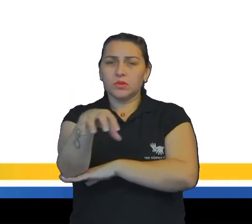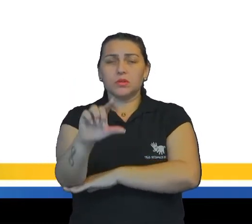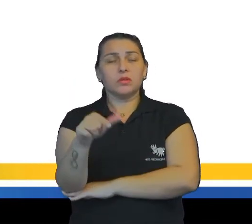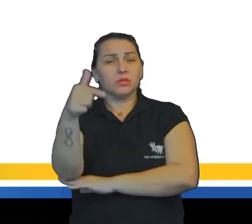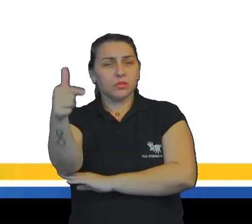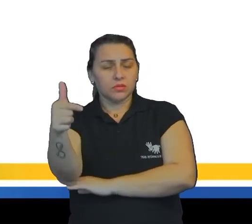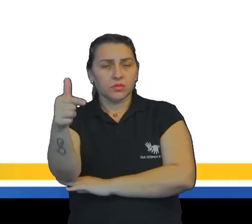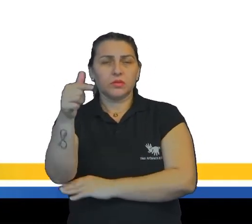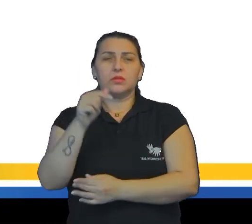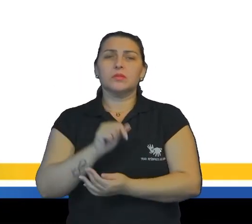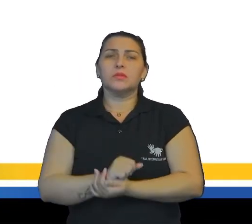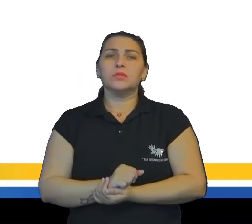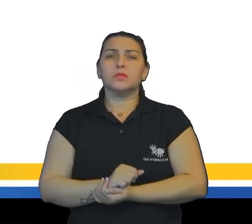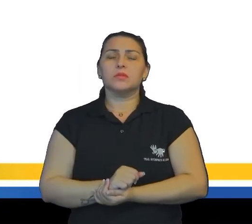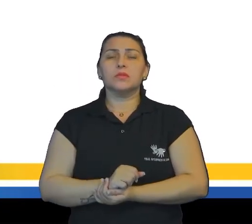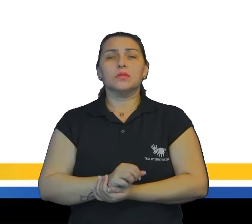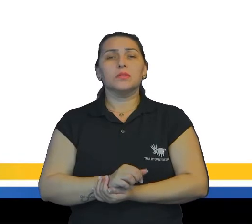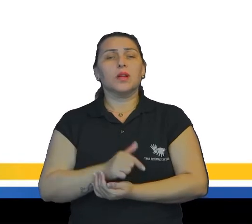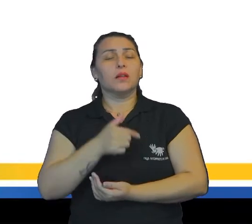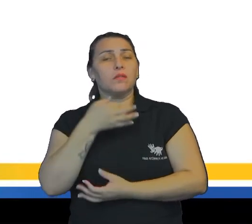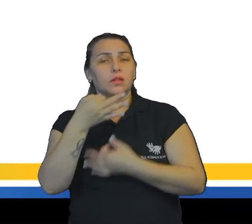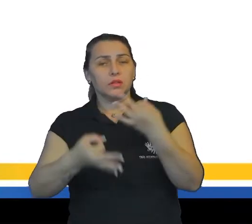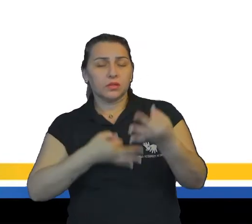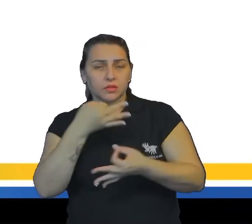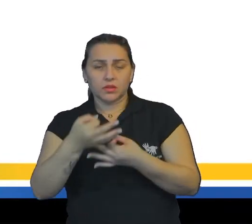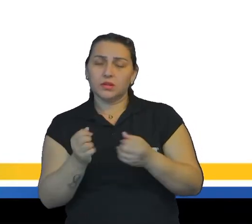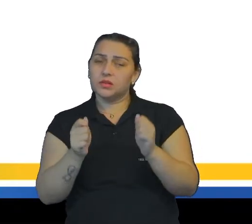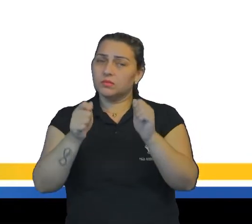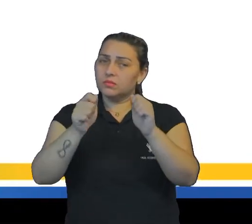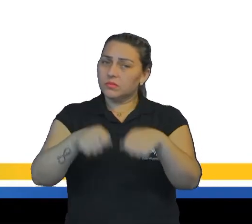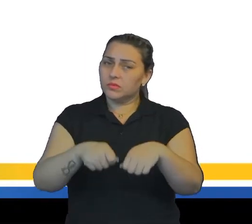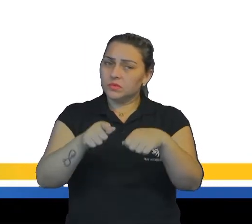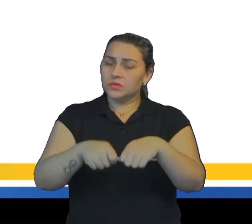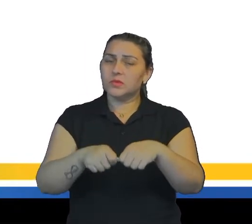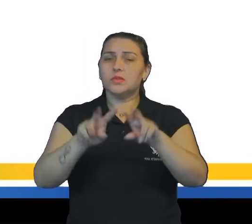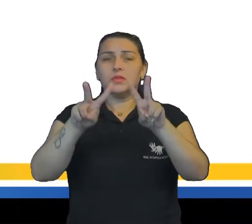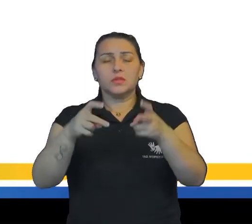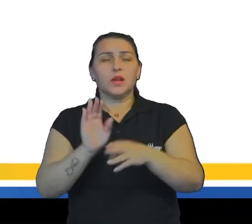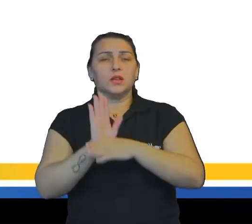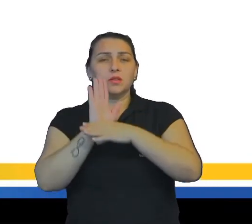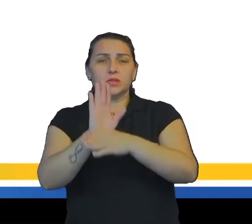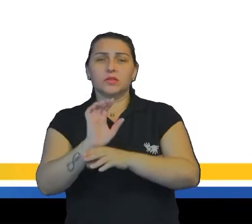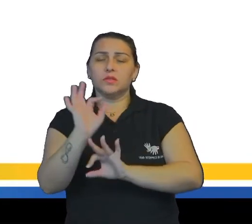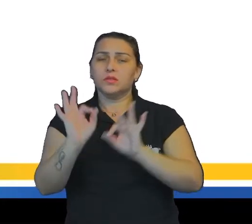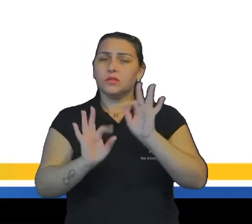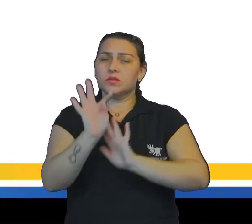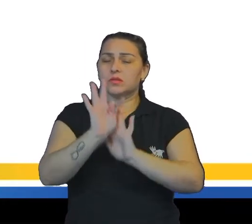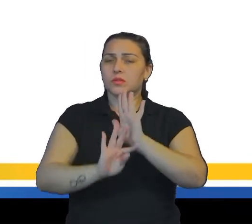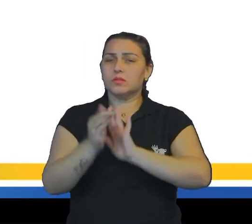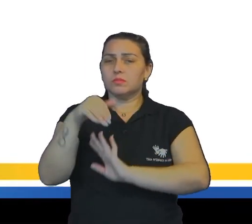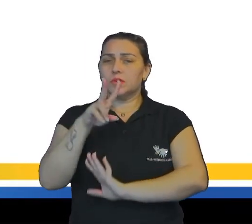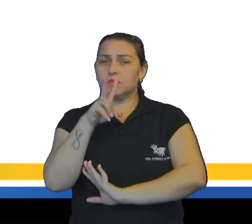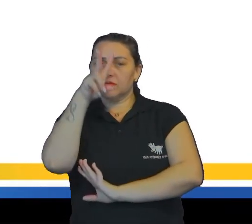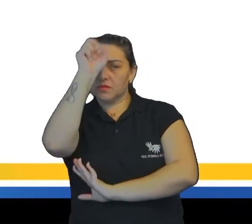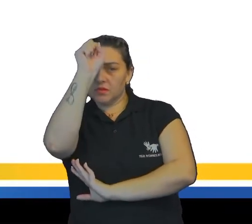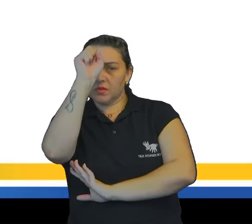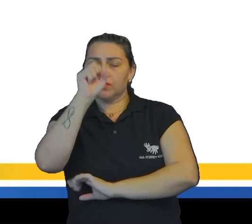outros. Contra-argumentar essas possíveis questões ajuda a construir um texto mais